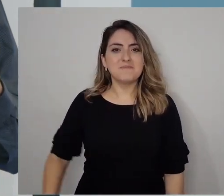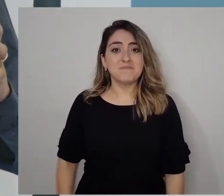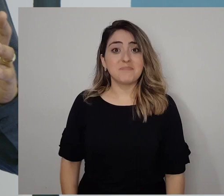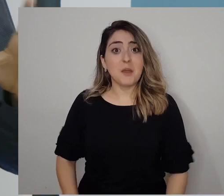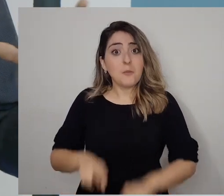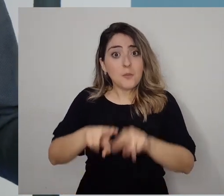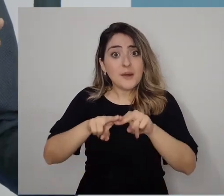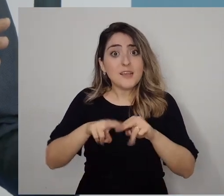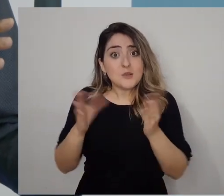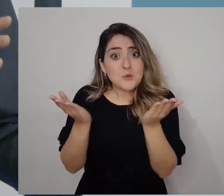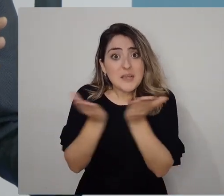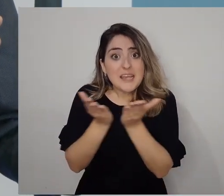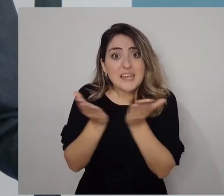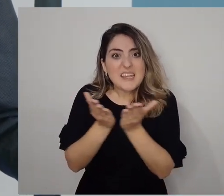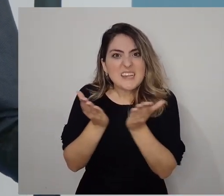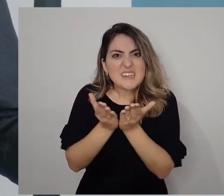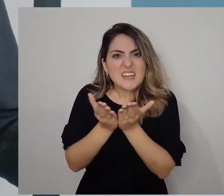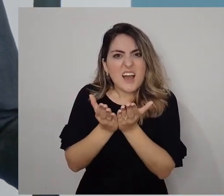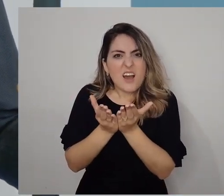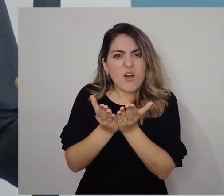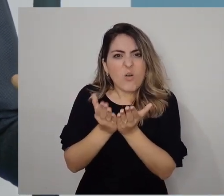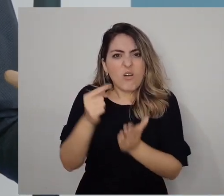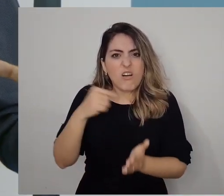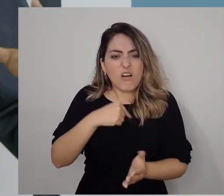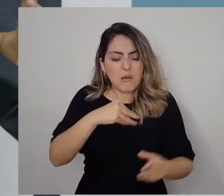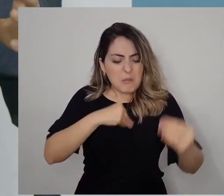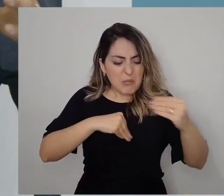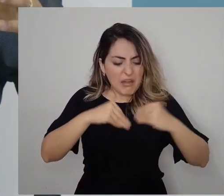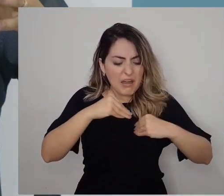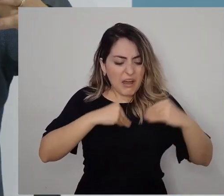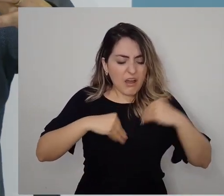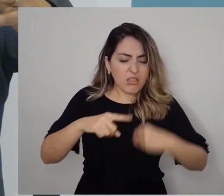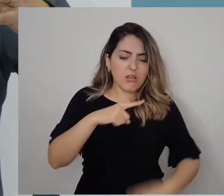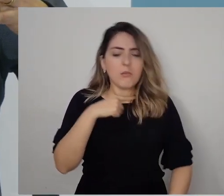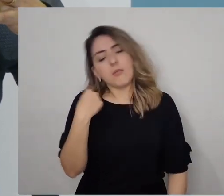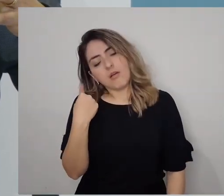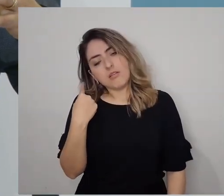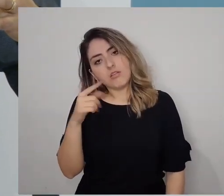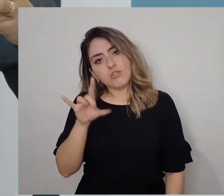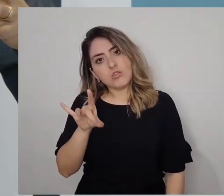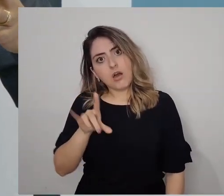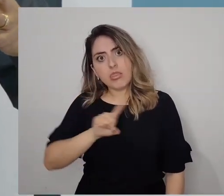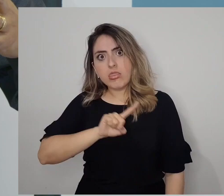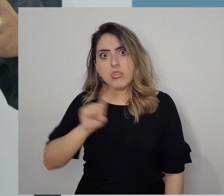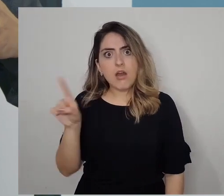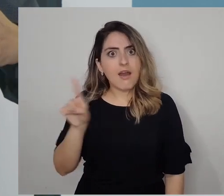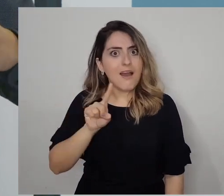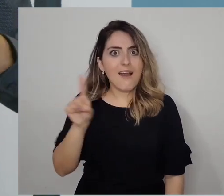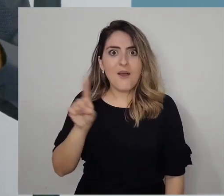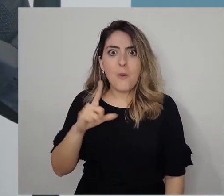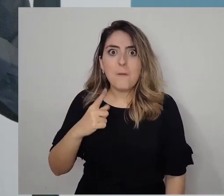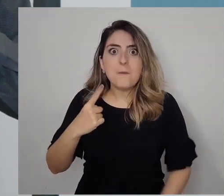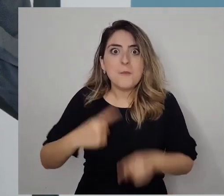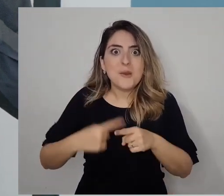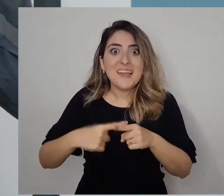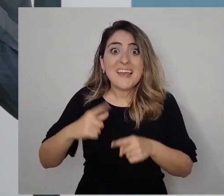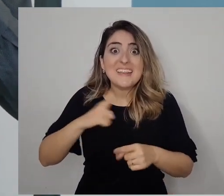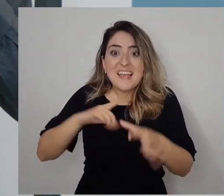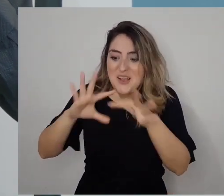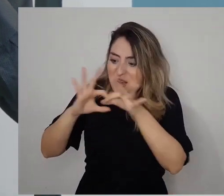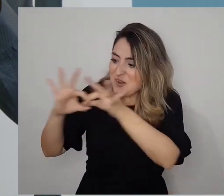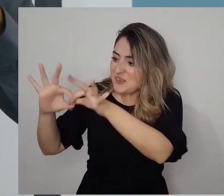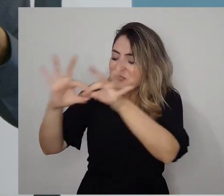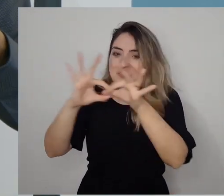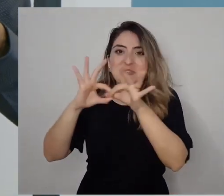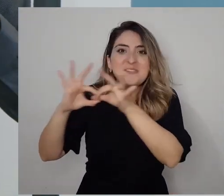mais este morto em seus delitos e pecados. O crente é essa nova criação, essa pessoa